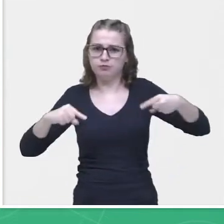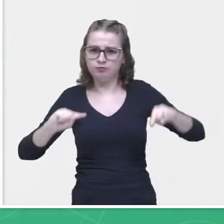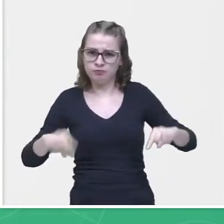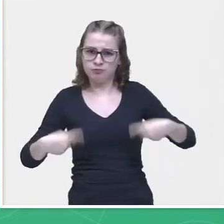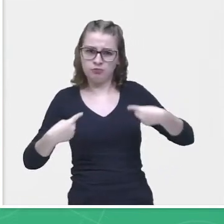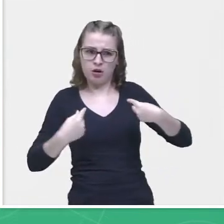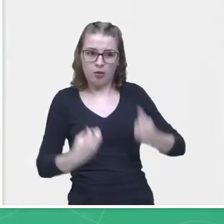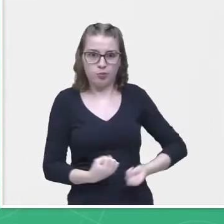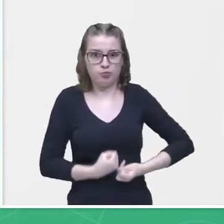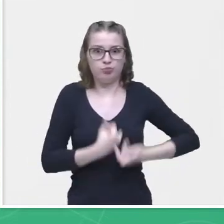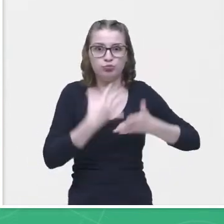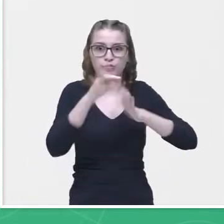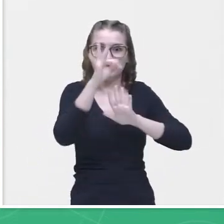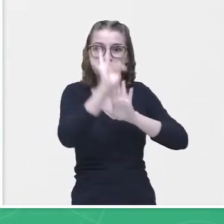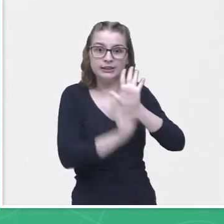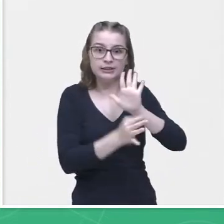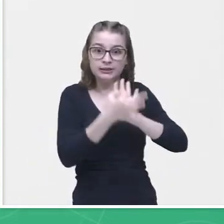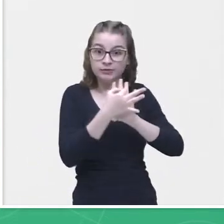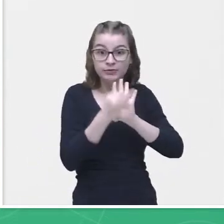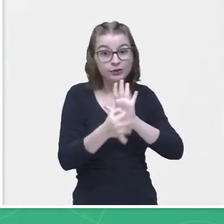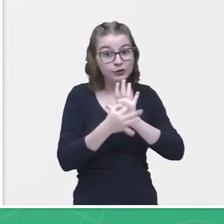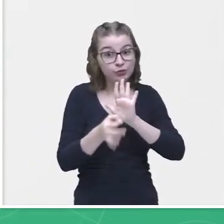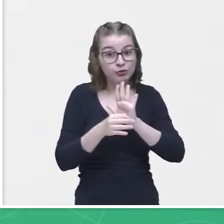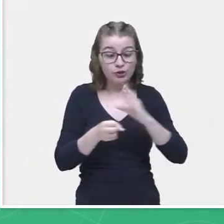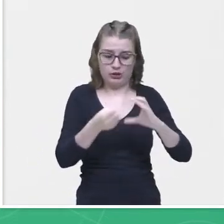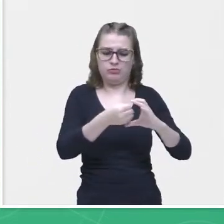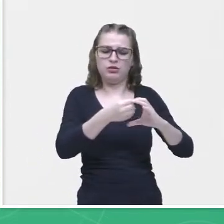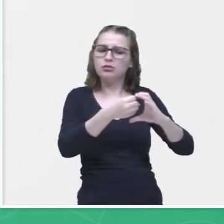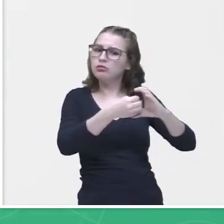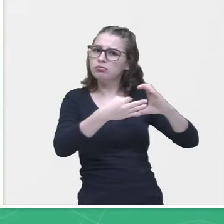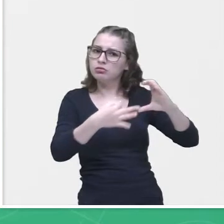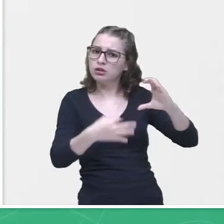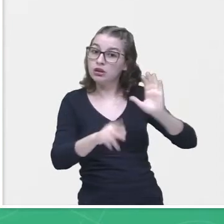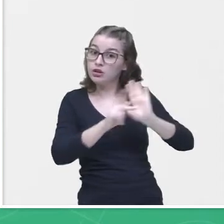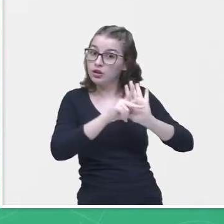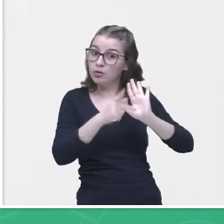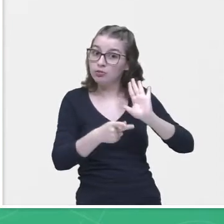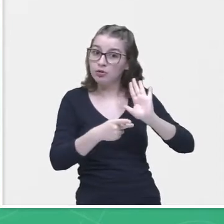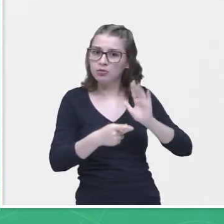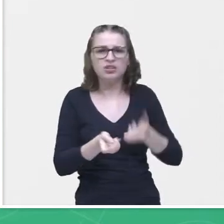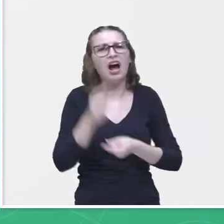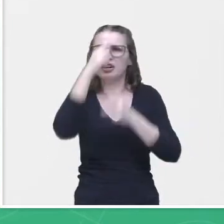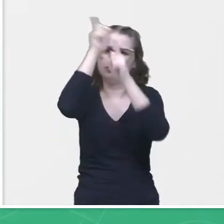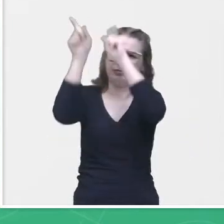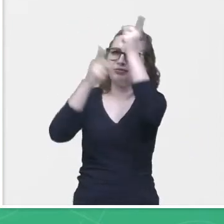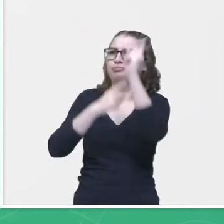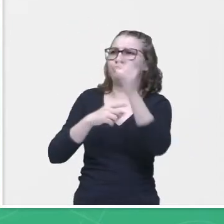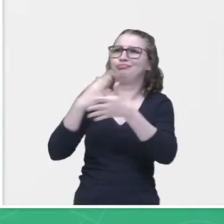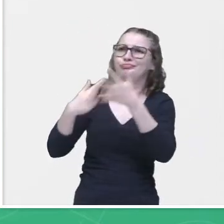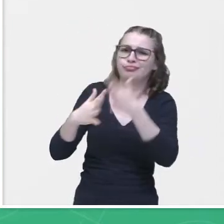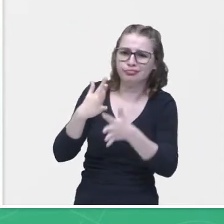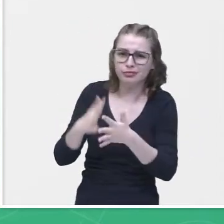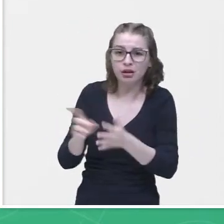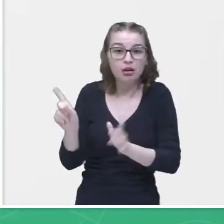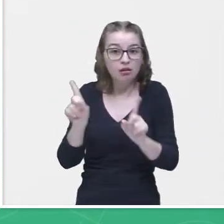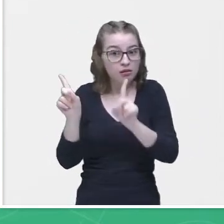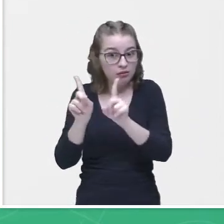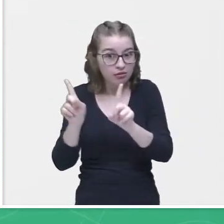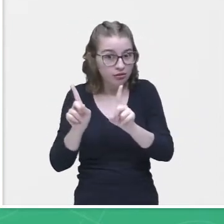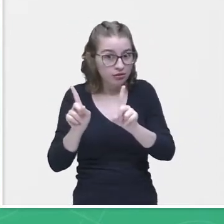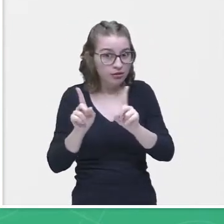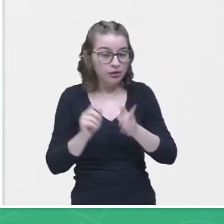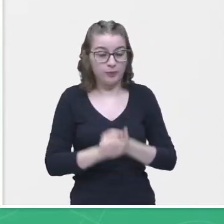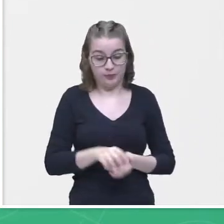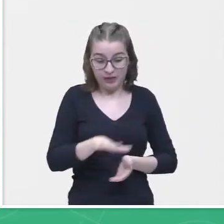textos de opinião. E ele tem características. Não, vou inventar aqui. Não é assim. Por isso que eu comecei falando que é em